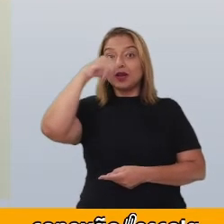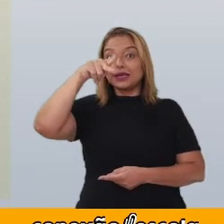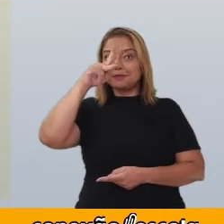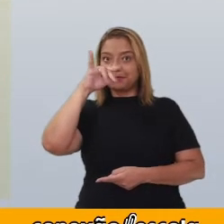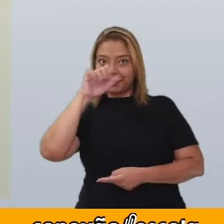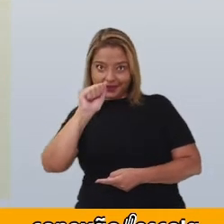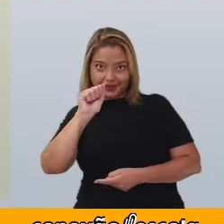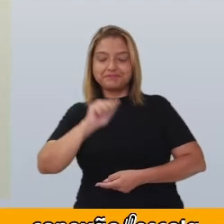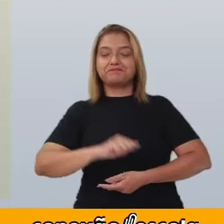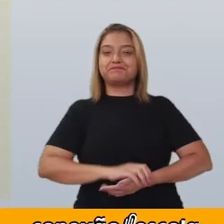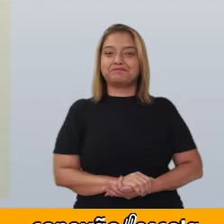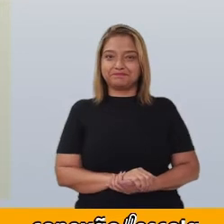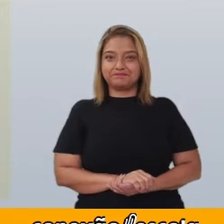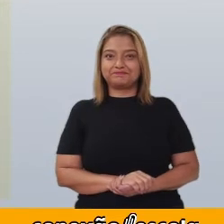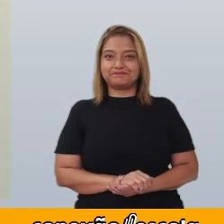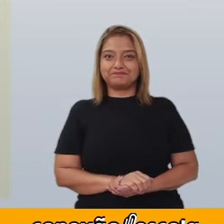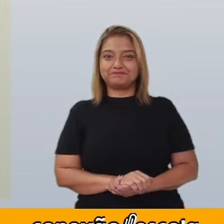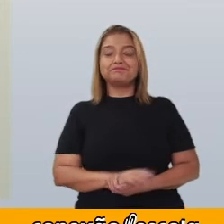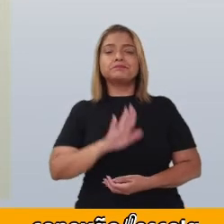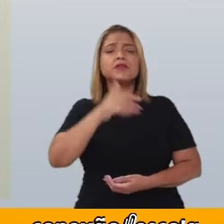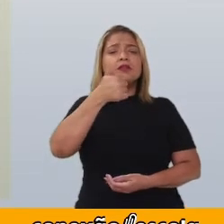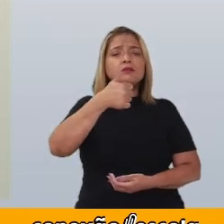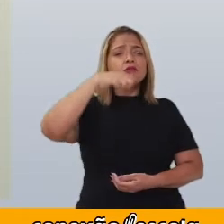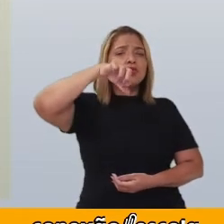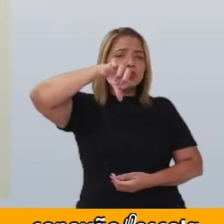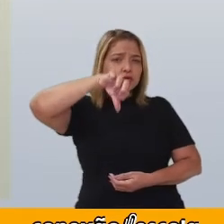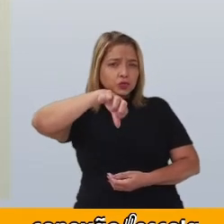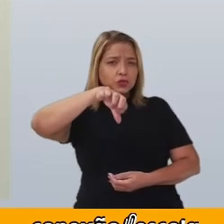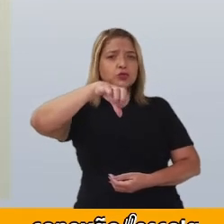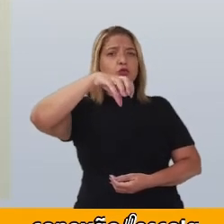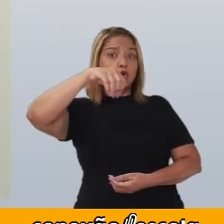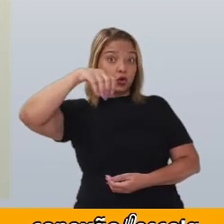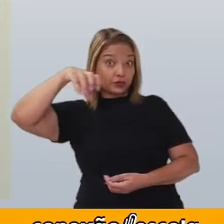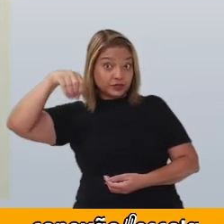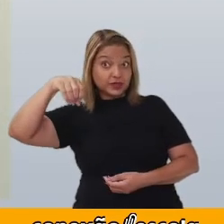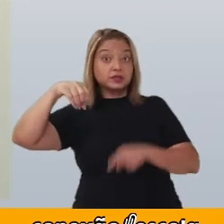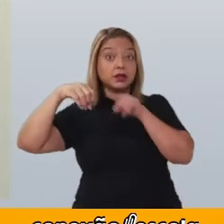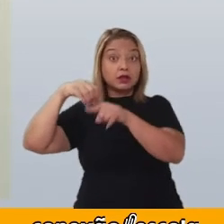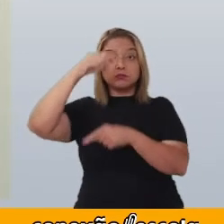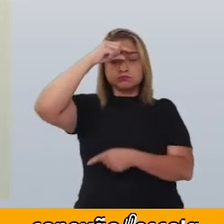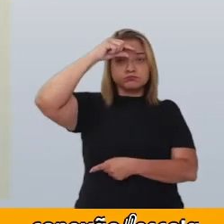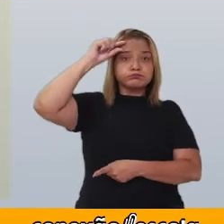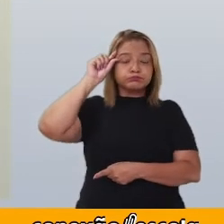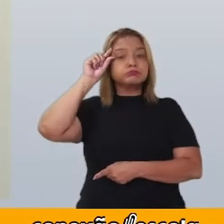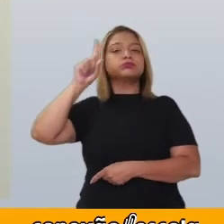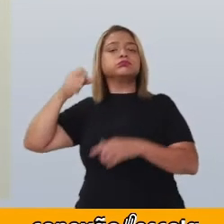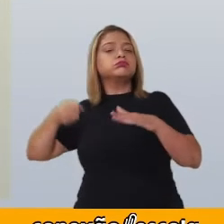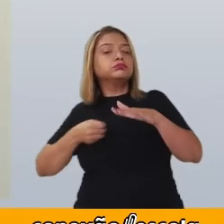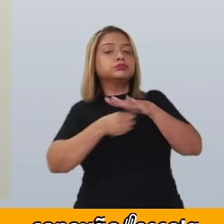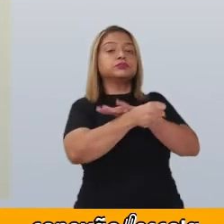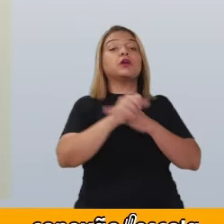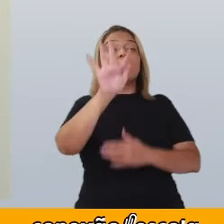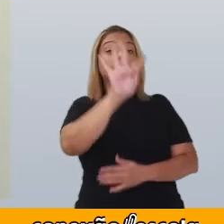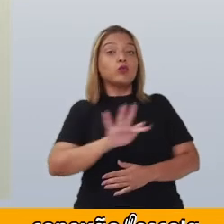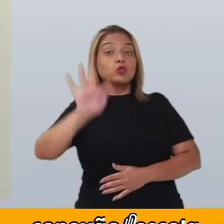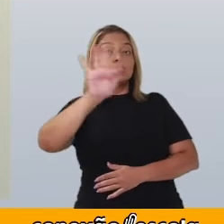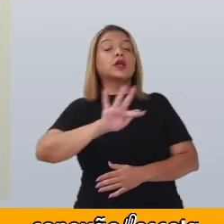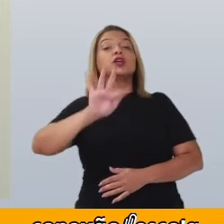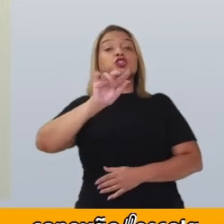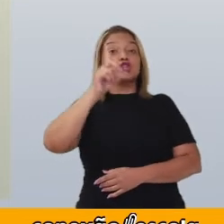Monteiro Lobato. Em 1900, Lobato ingressou na Faculdade de